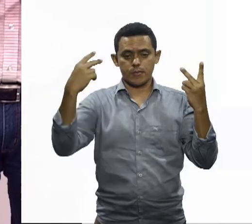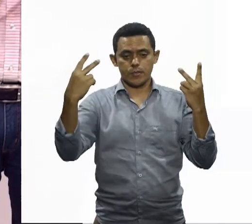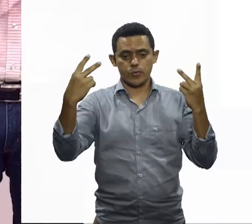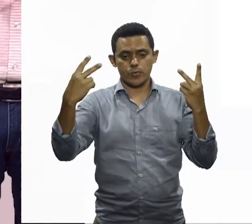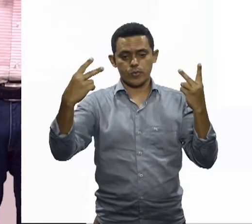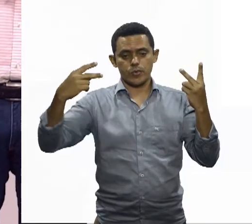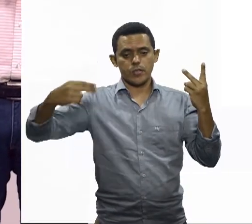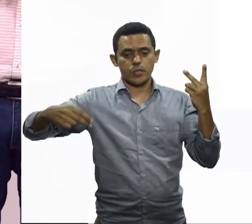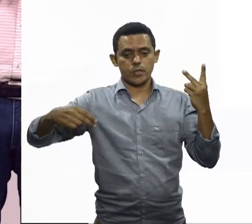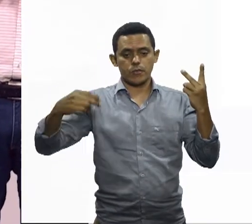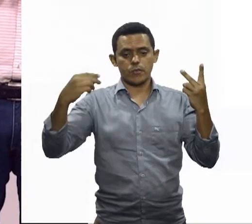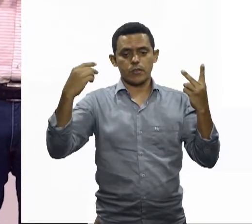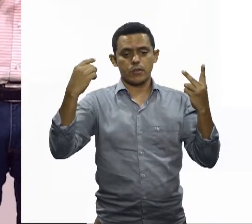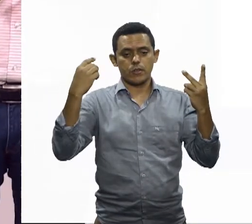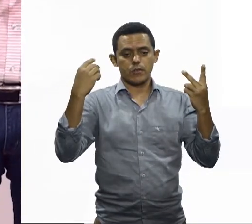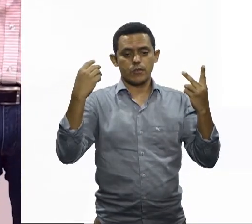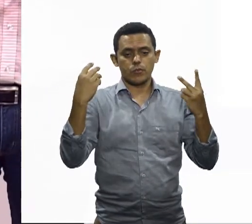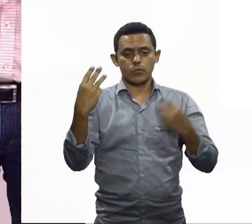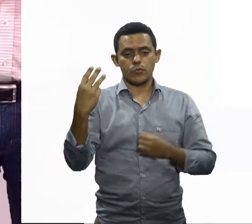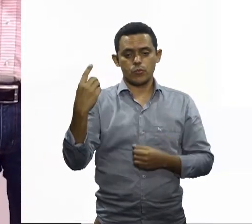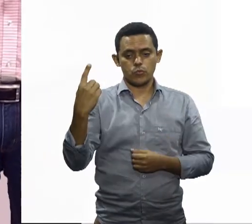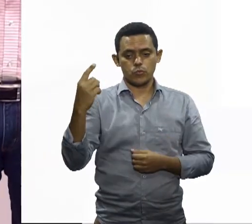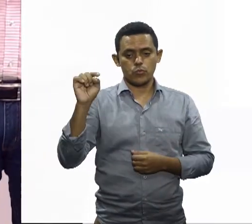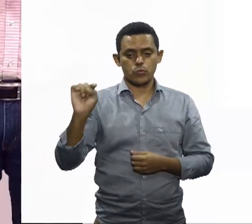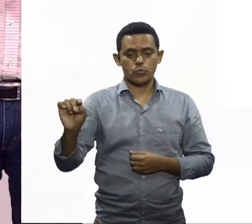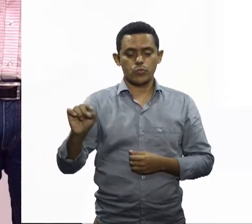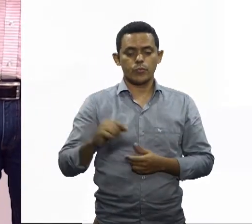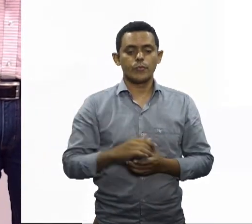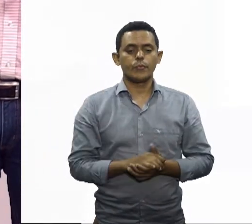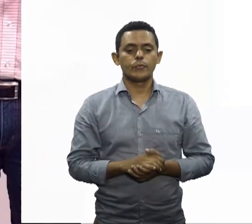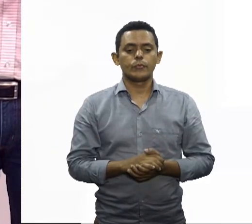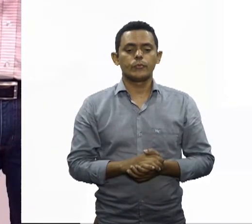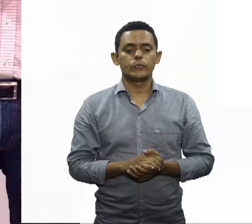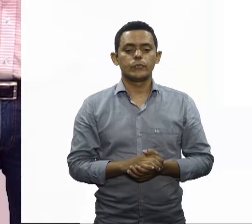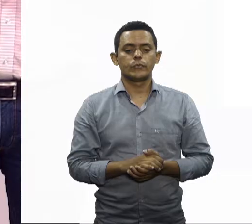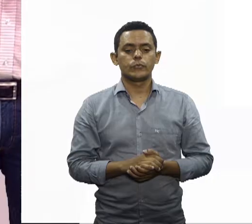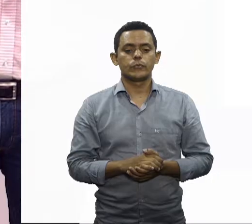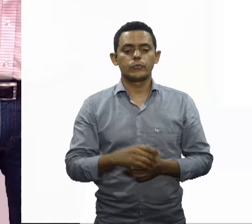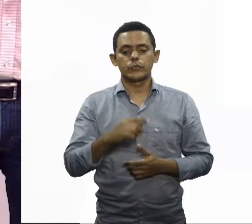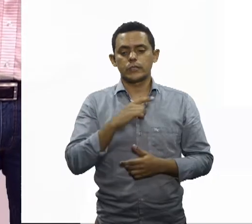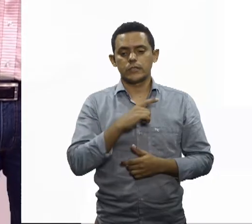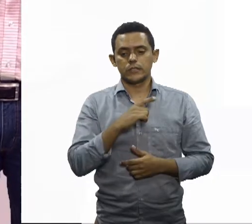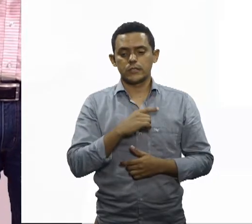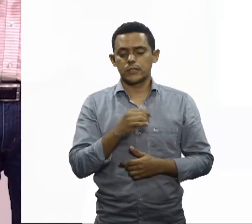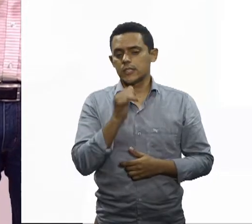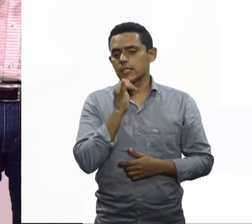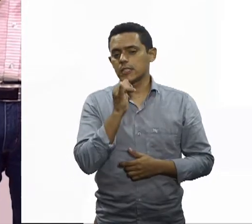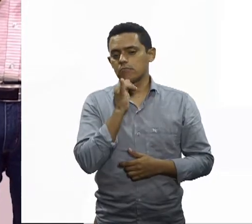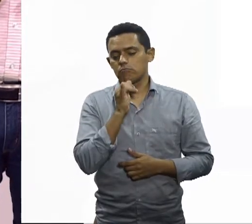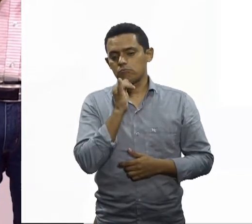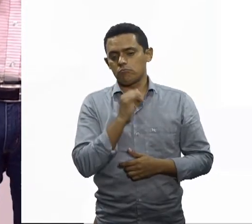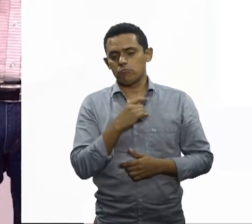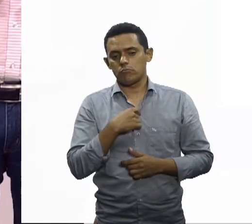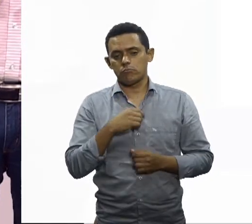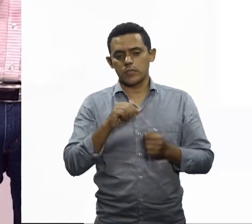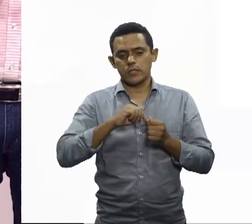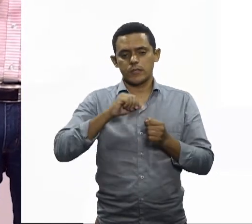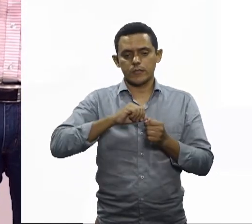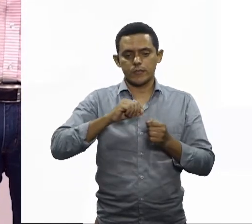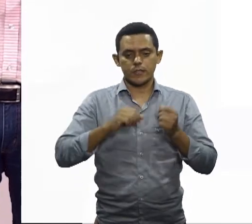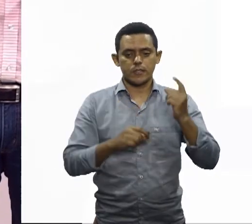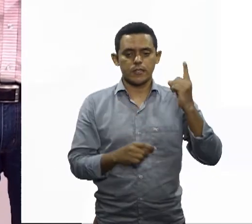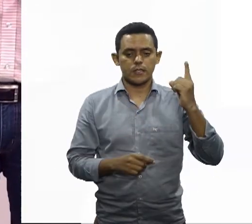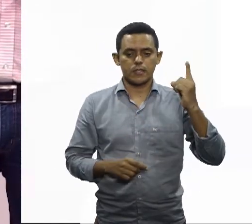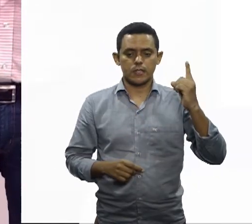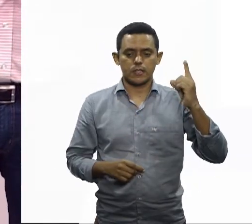igual a 1 litro. Então, observe bem aí, pessoal. Se eu tenho lá, a minha medida está em